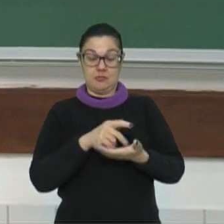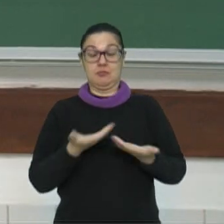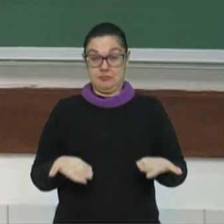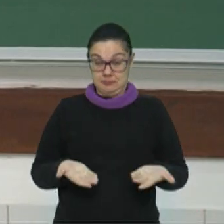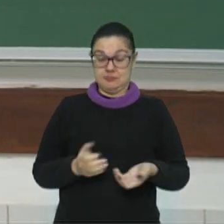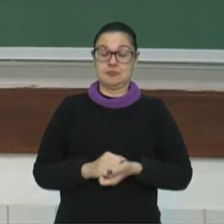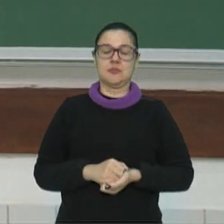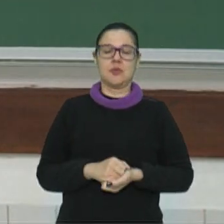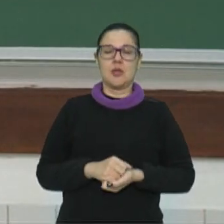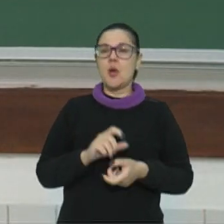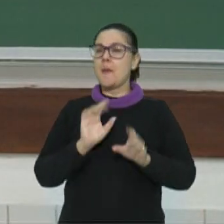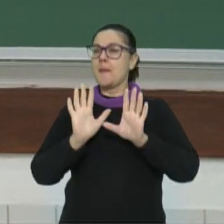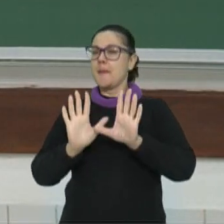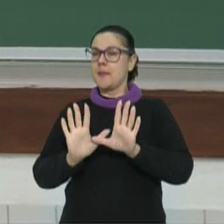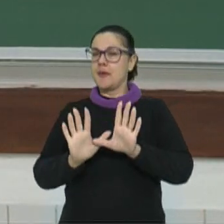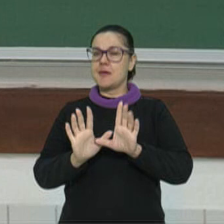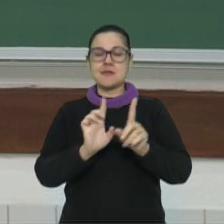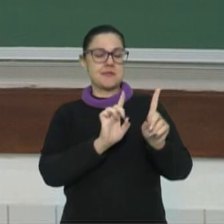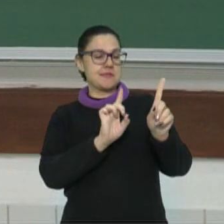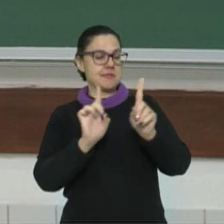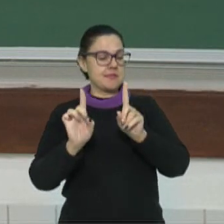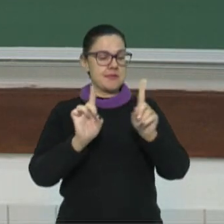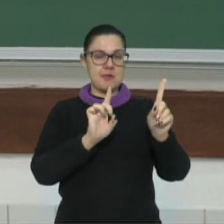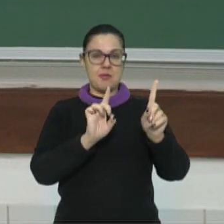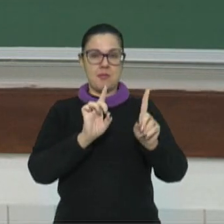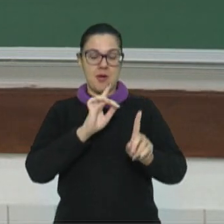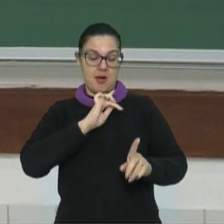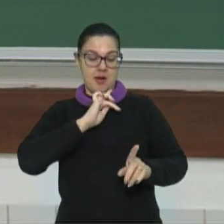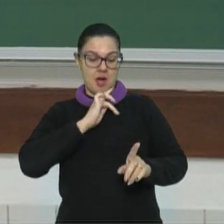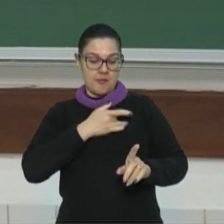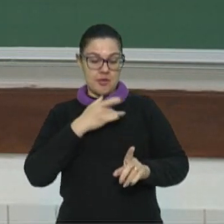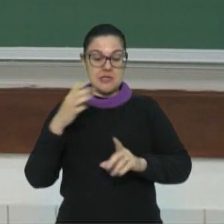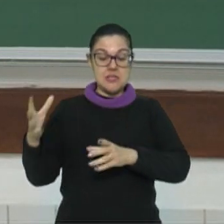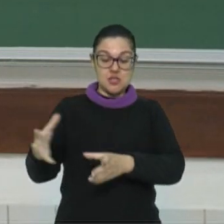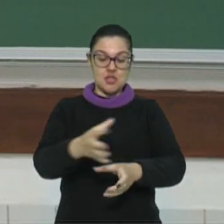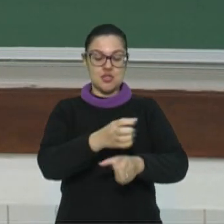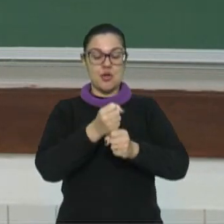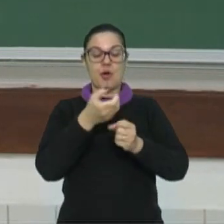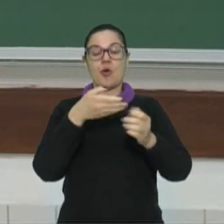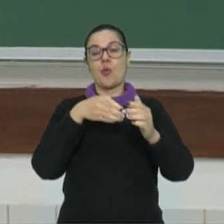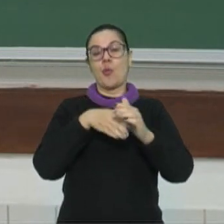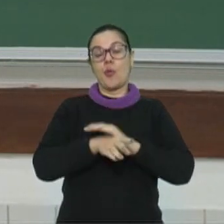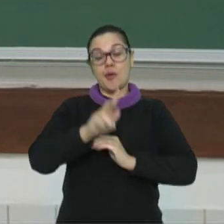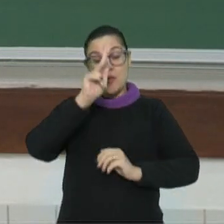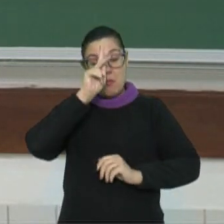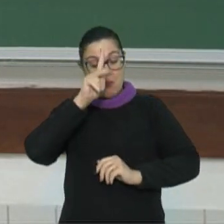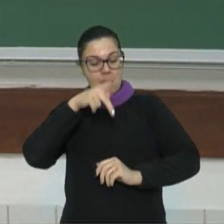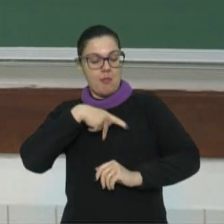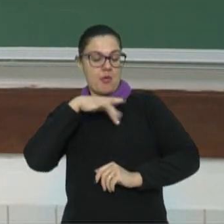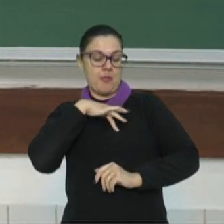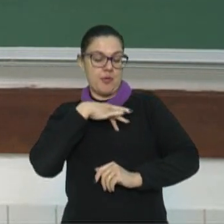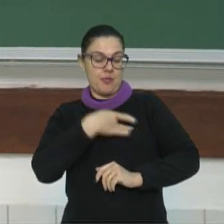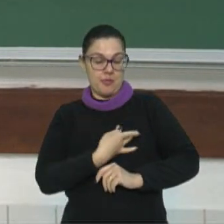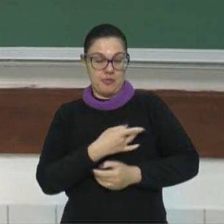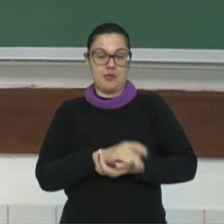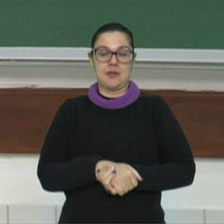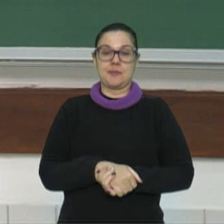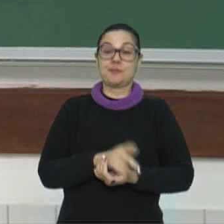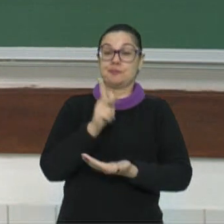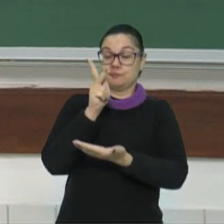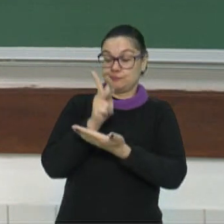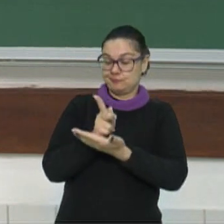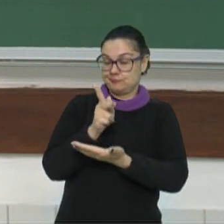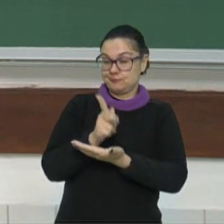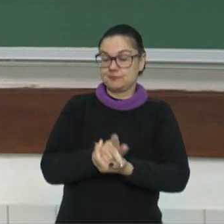tá? Porém, não se é vítima quando adotamos um comportamento de pena de nós, quase